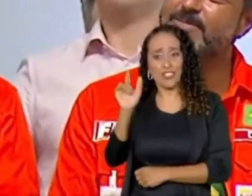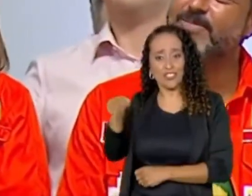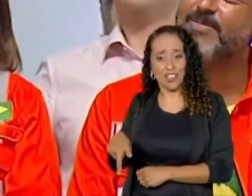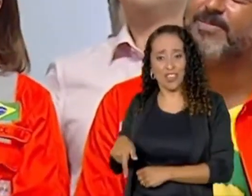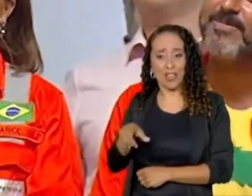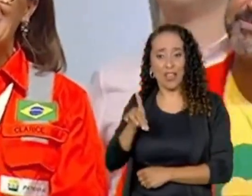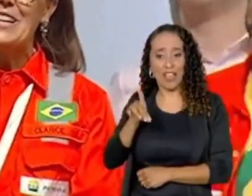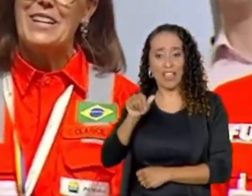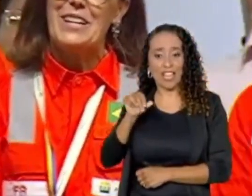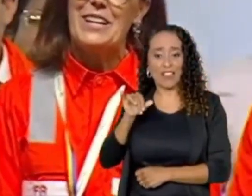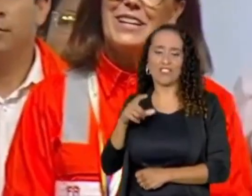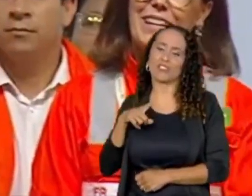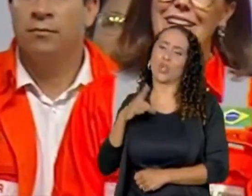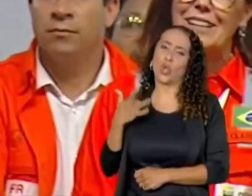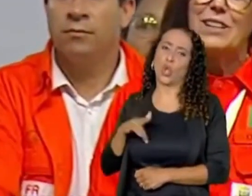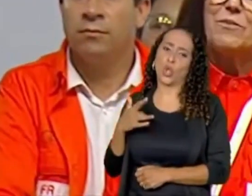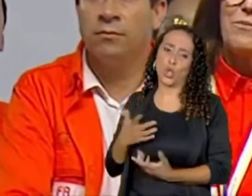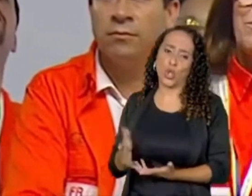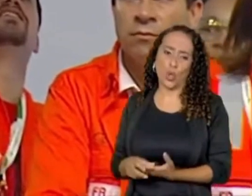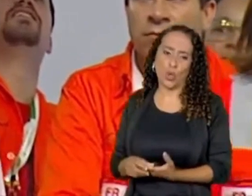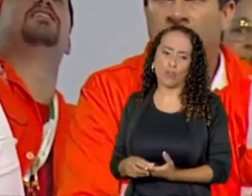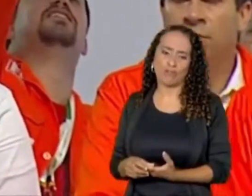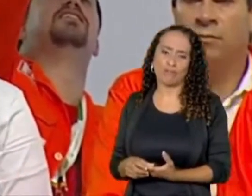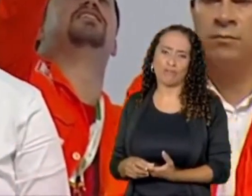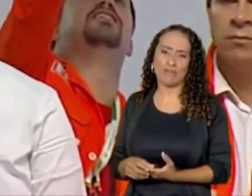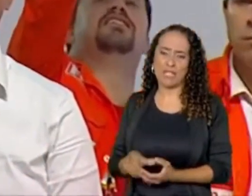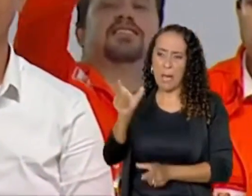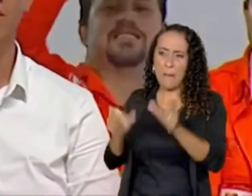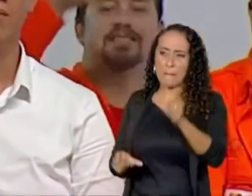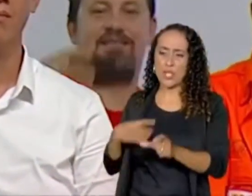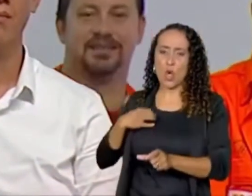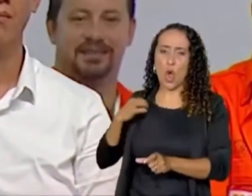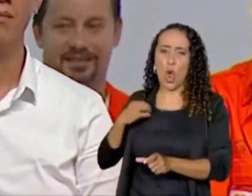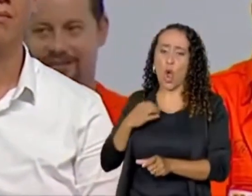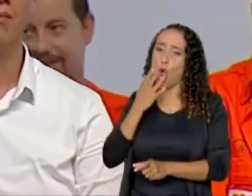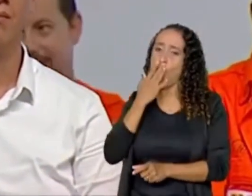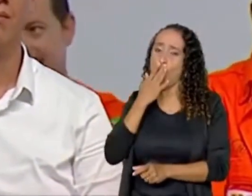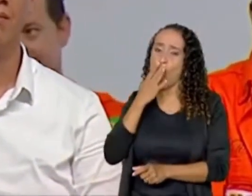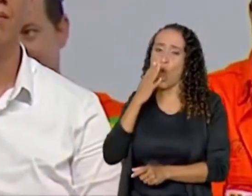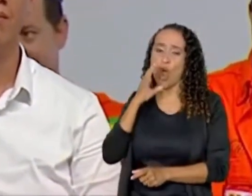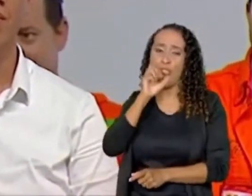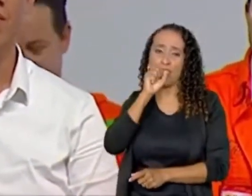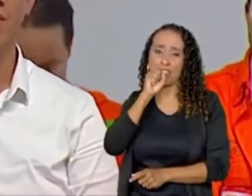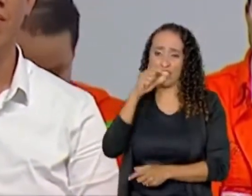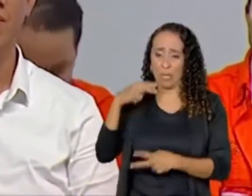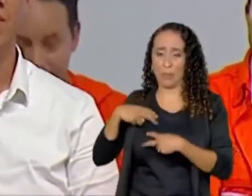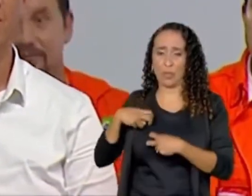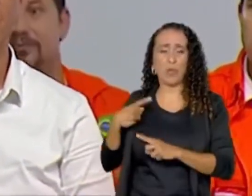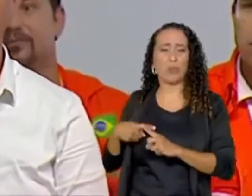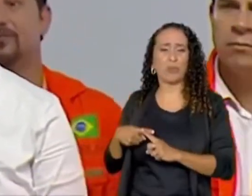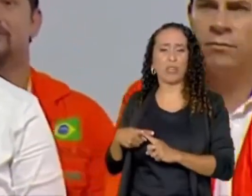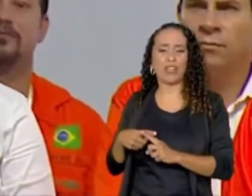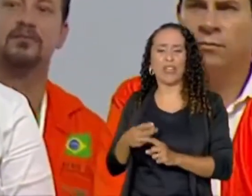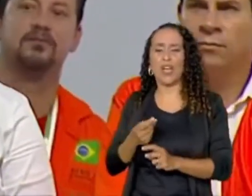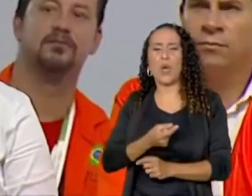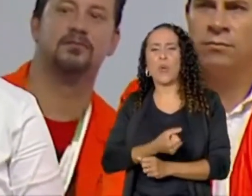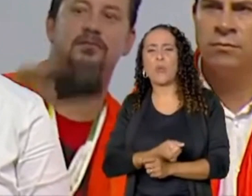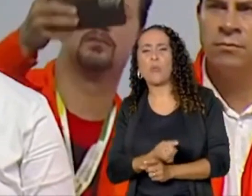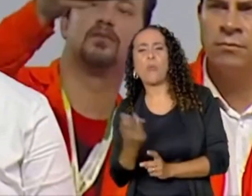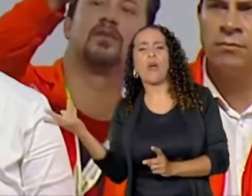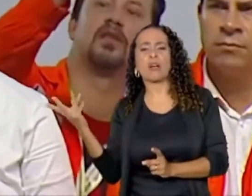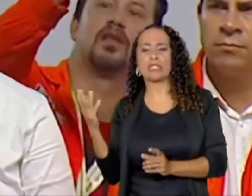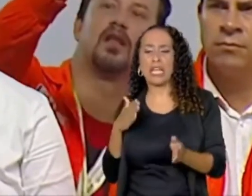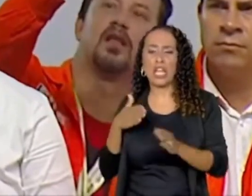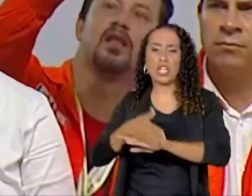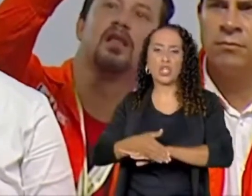tinha dó dos camisas laranja da Petrobras, porque quantas vezes companheiros entraram em